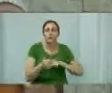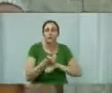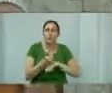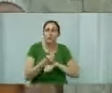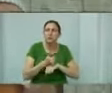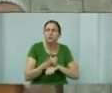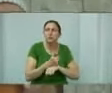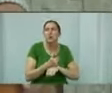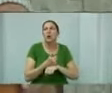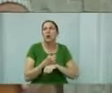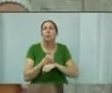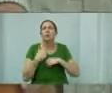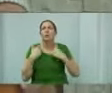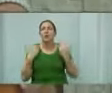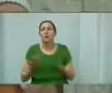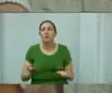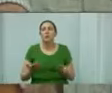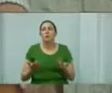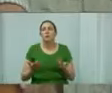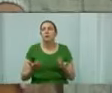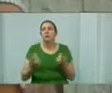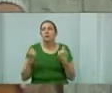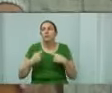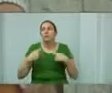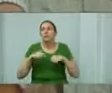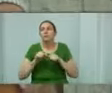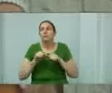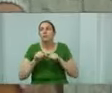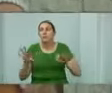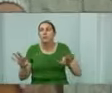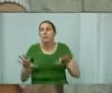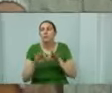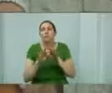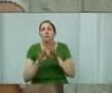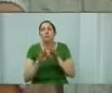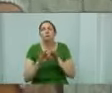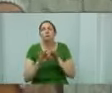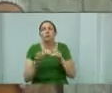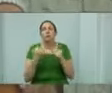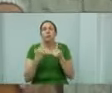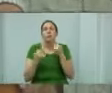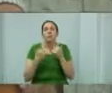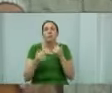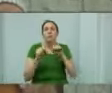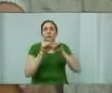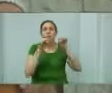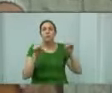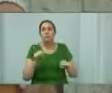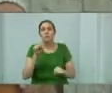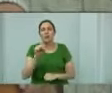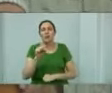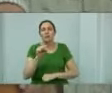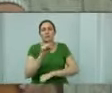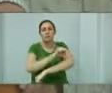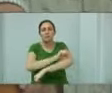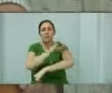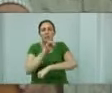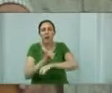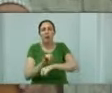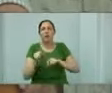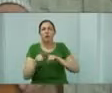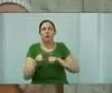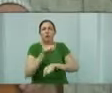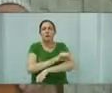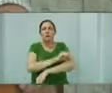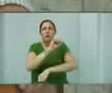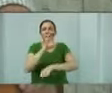você tem que, obrigatoriamente, fazer parcerias, por exemplo, com o Sistema S, Senai, Senac, Sesc, e isso a gente tem